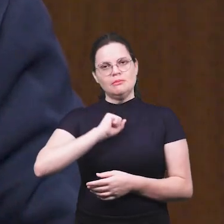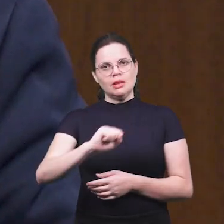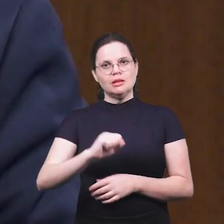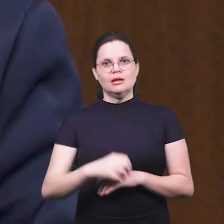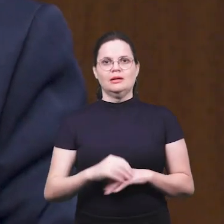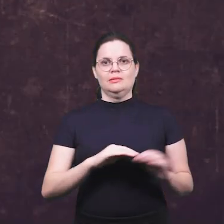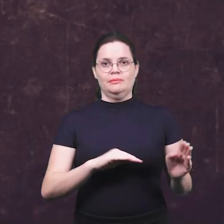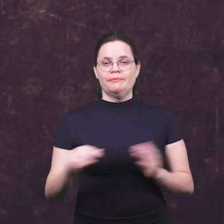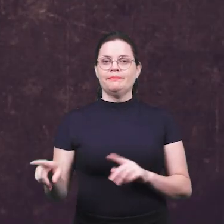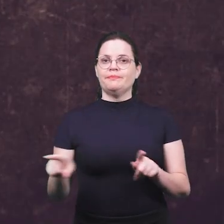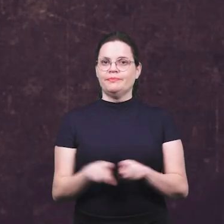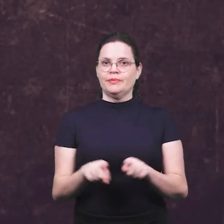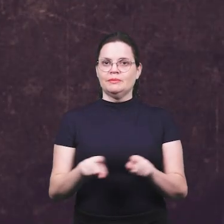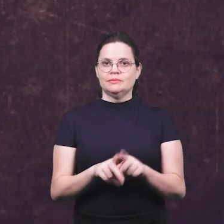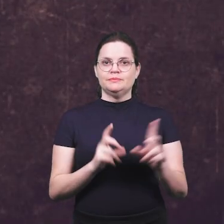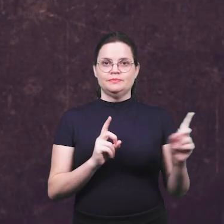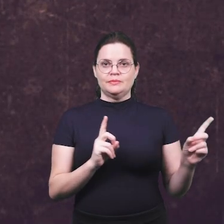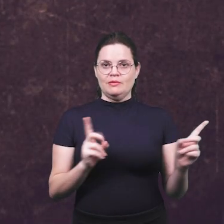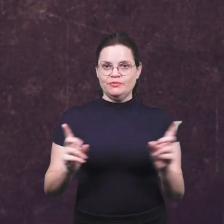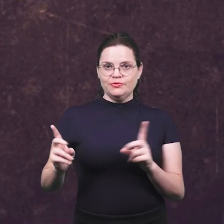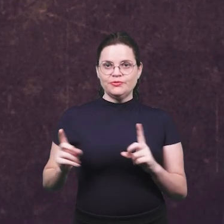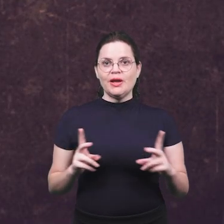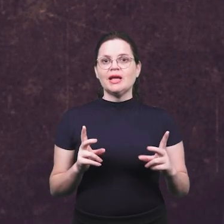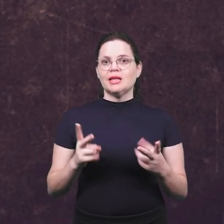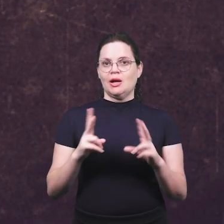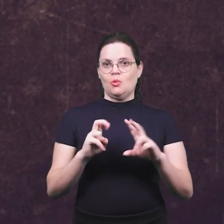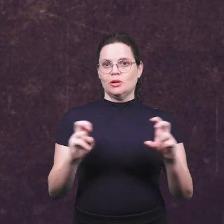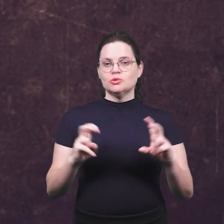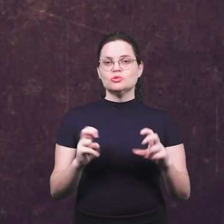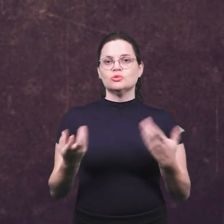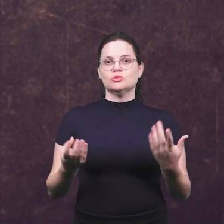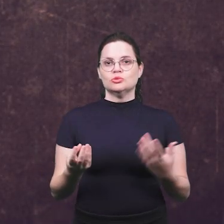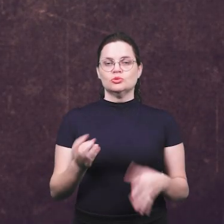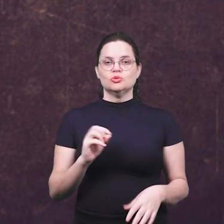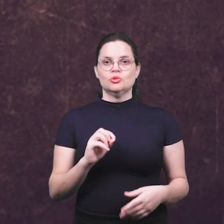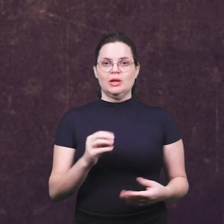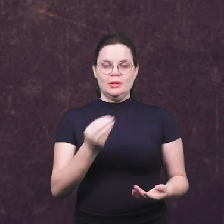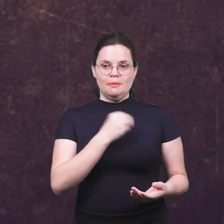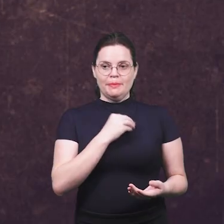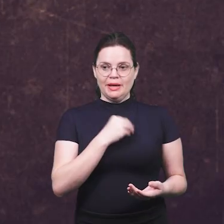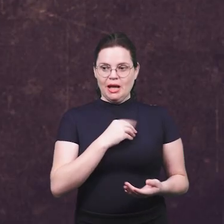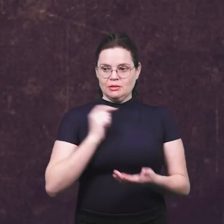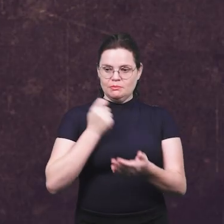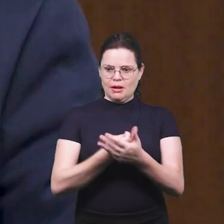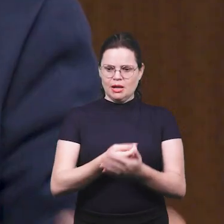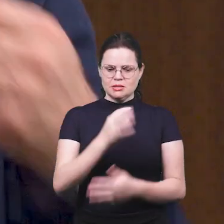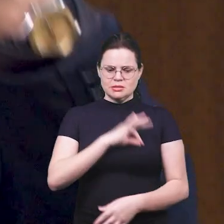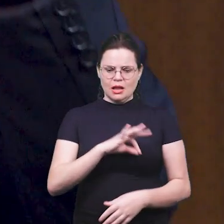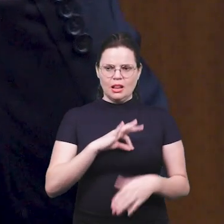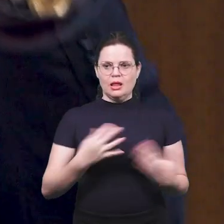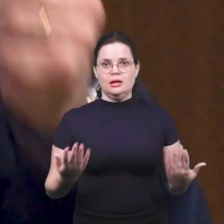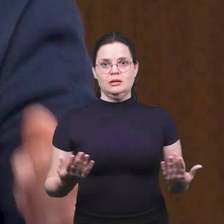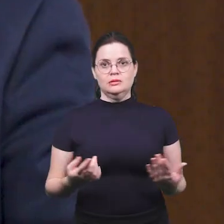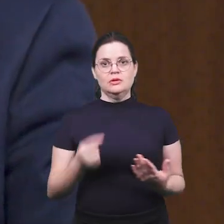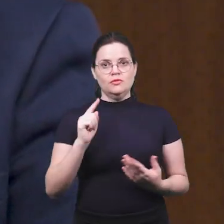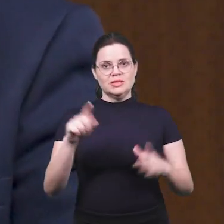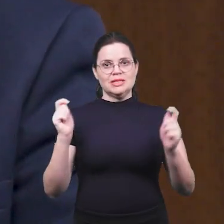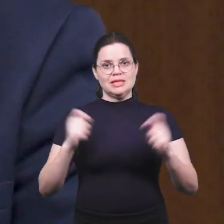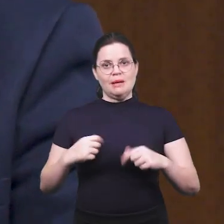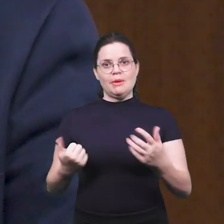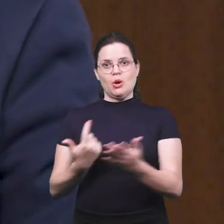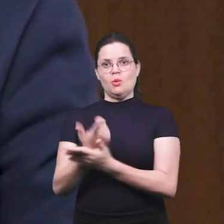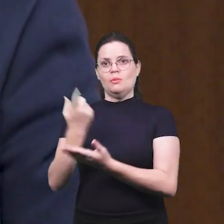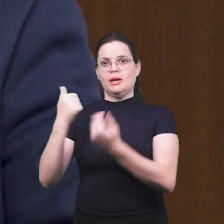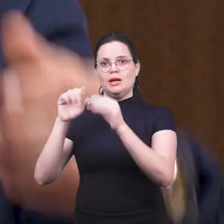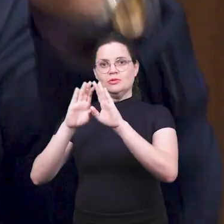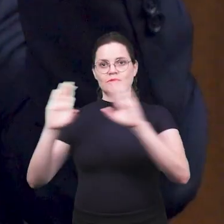a venda das indulgências, né? Isso foi no século XII. Também a indulgência, né, passou a ser, comprava um lugar no céu, né? Botava